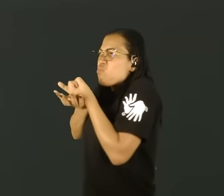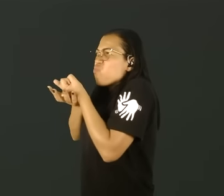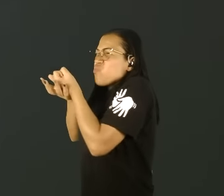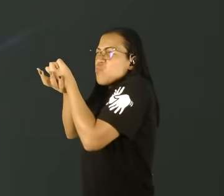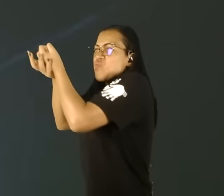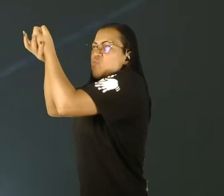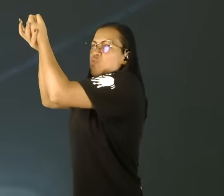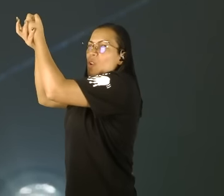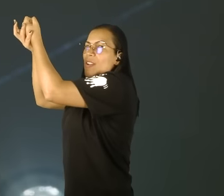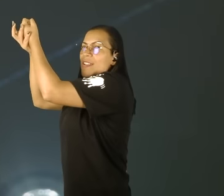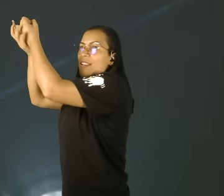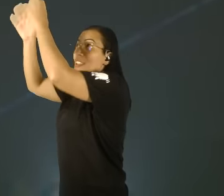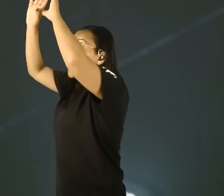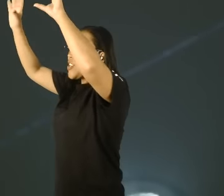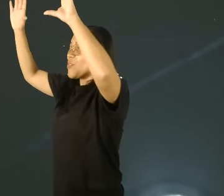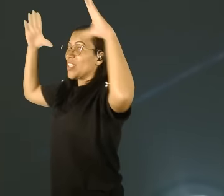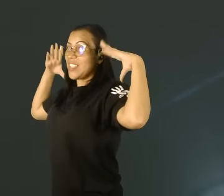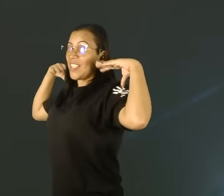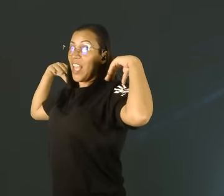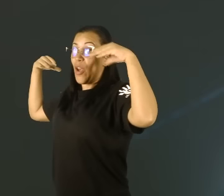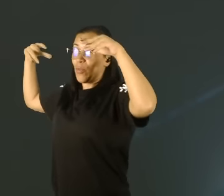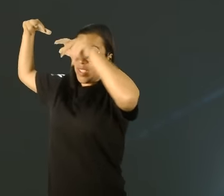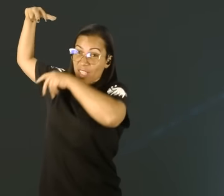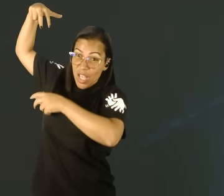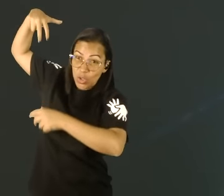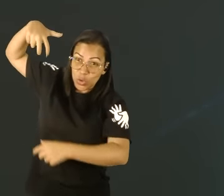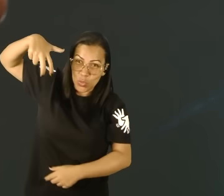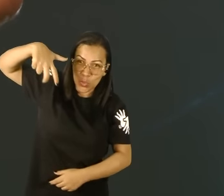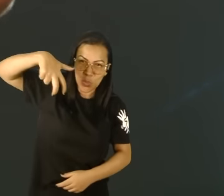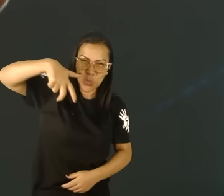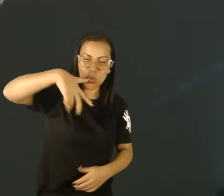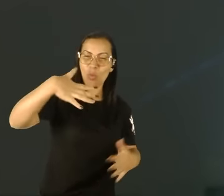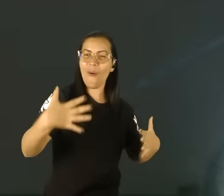remédio. Não é descer e subir, é subir e descer.